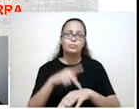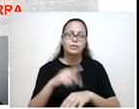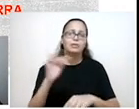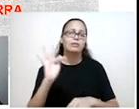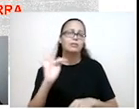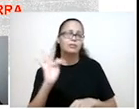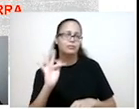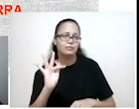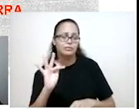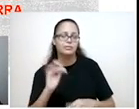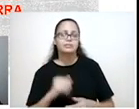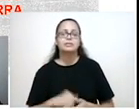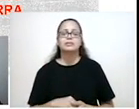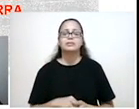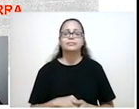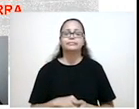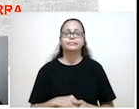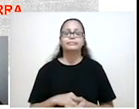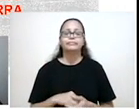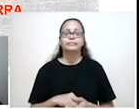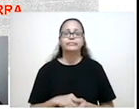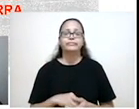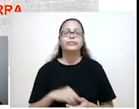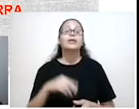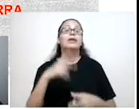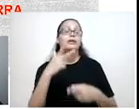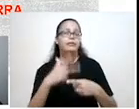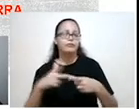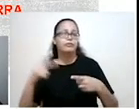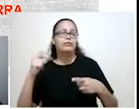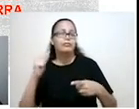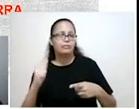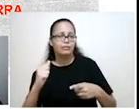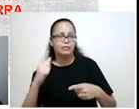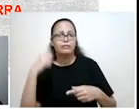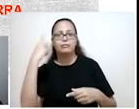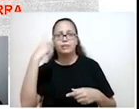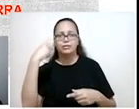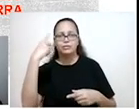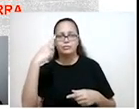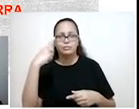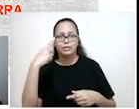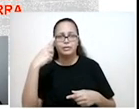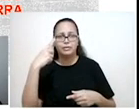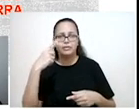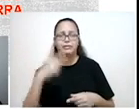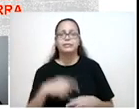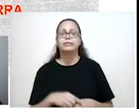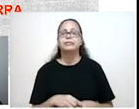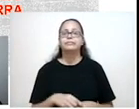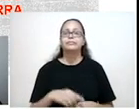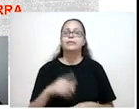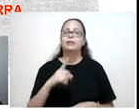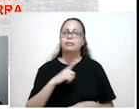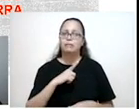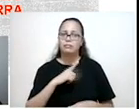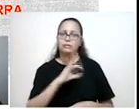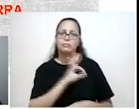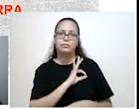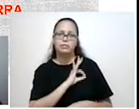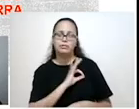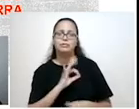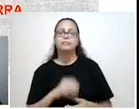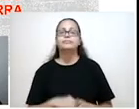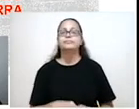fascistas, que acabaram vencendo na Espanha. O general Francisco Franco, então, assumiu o